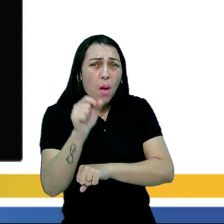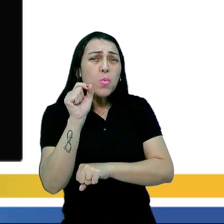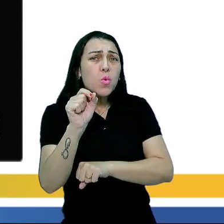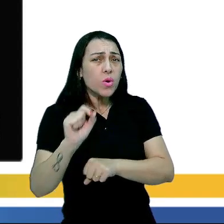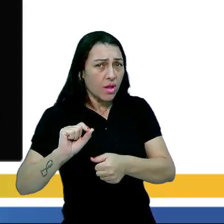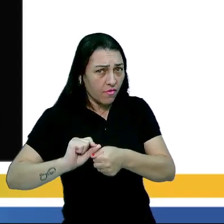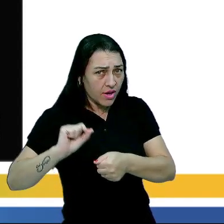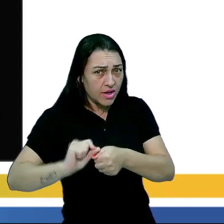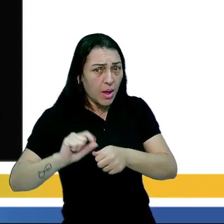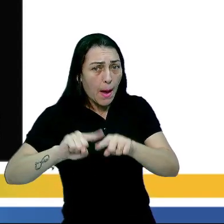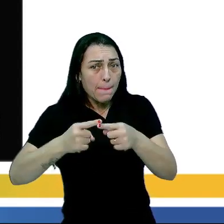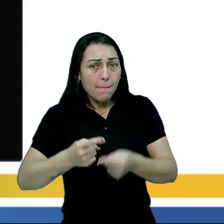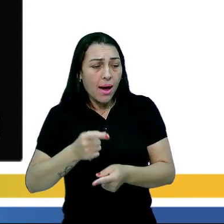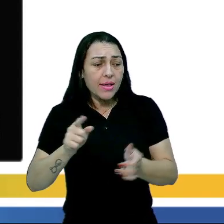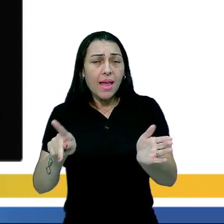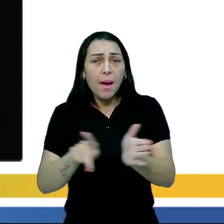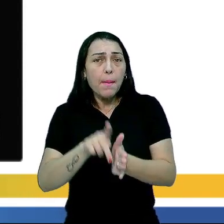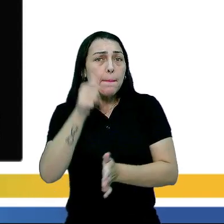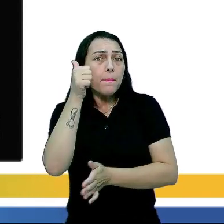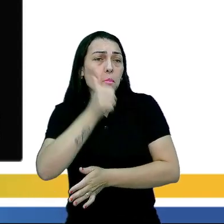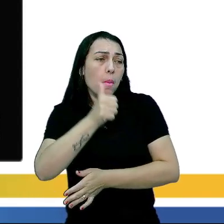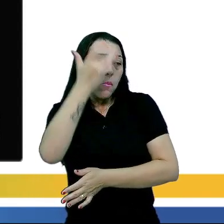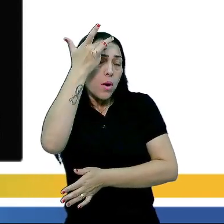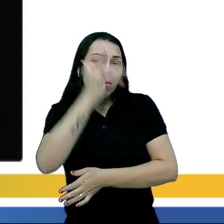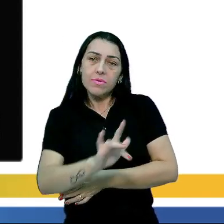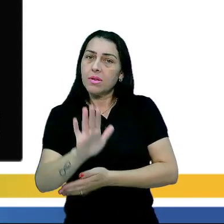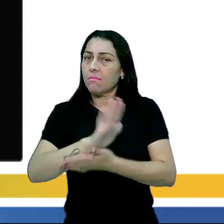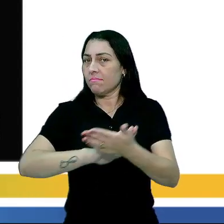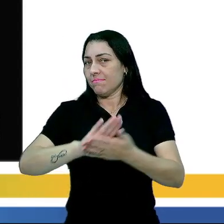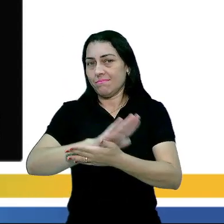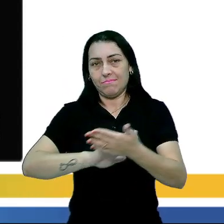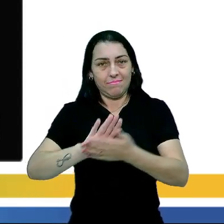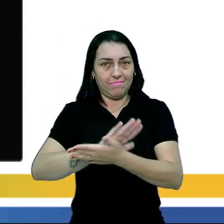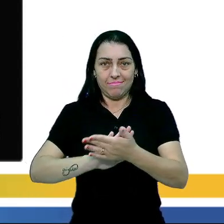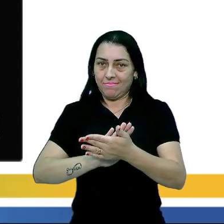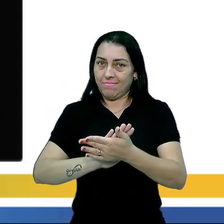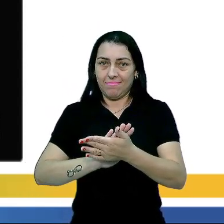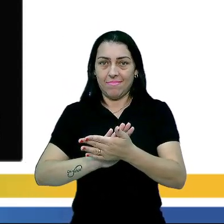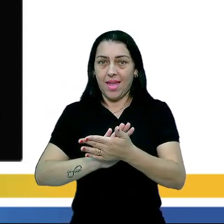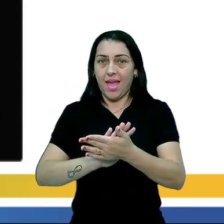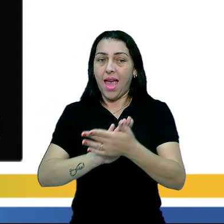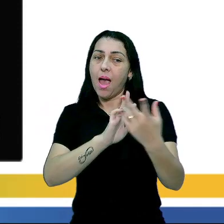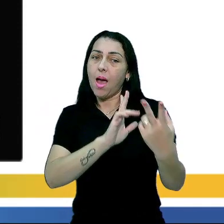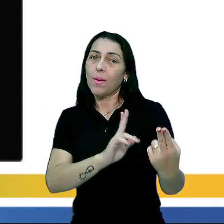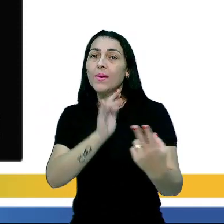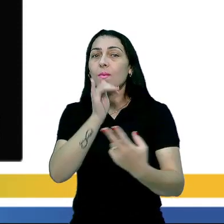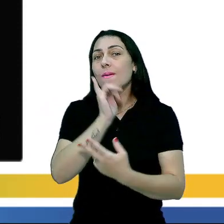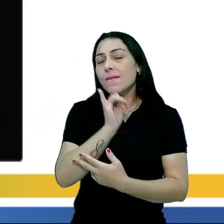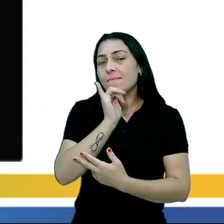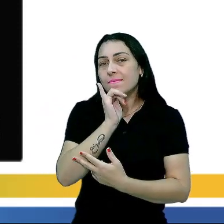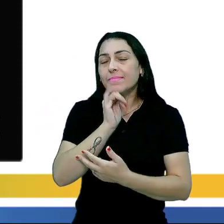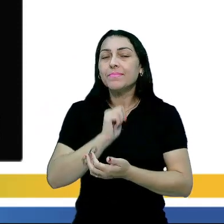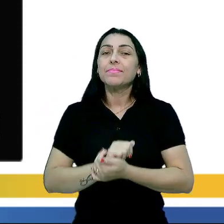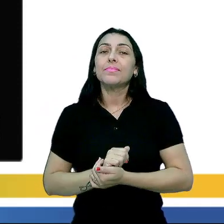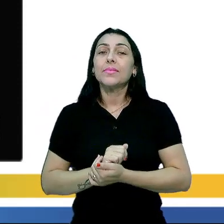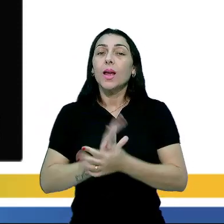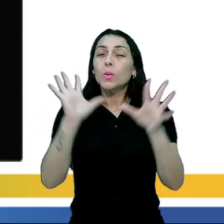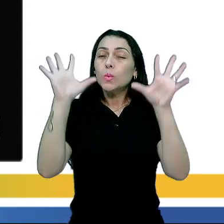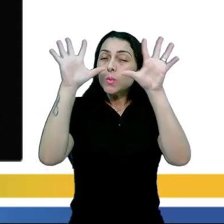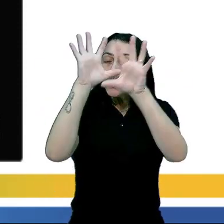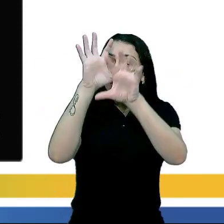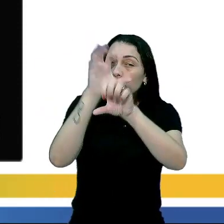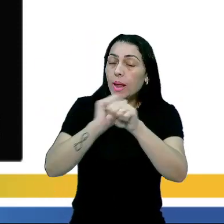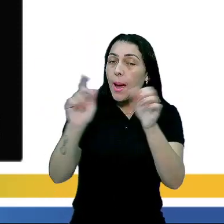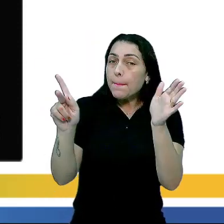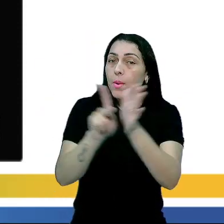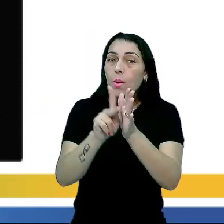está fazendo, mas ninguém mais sabe o que você está fazendo. Ou seja, no escuro, nem